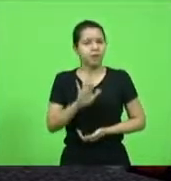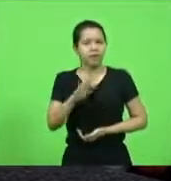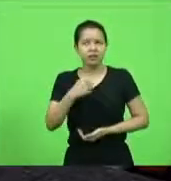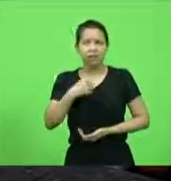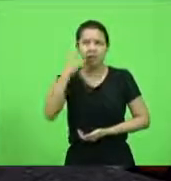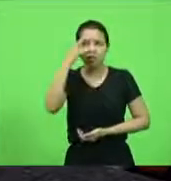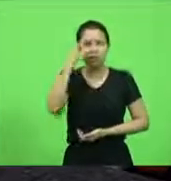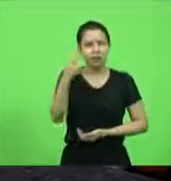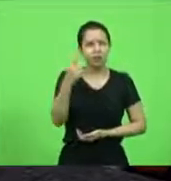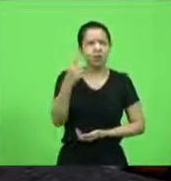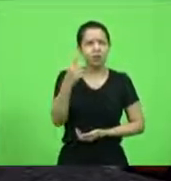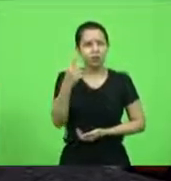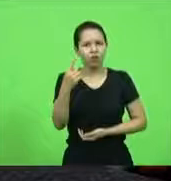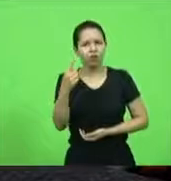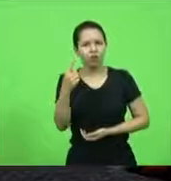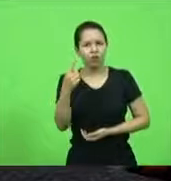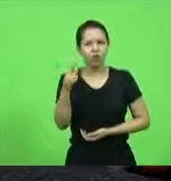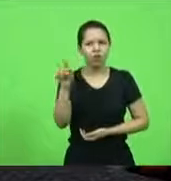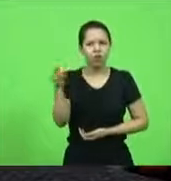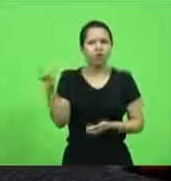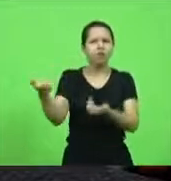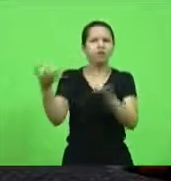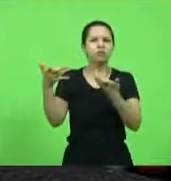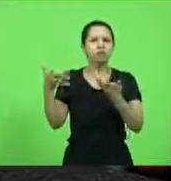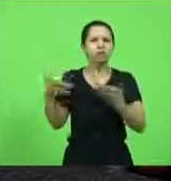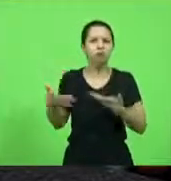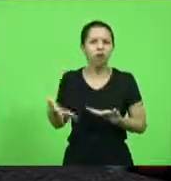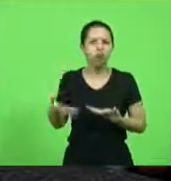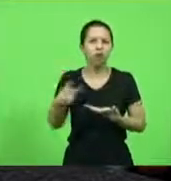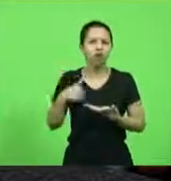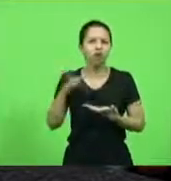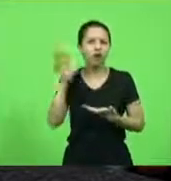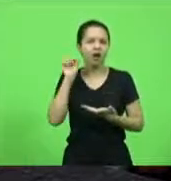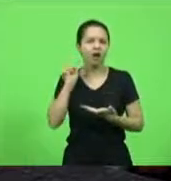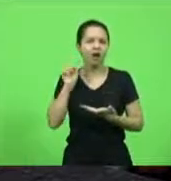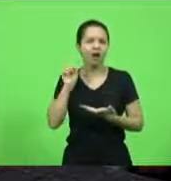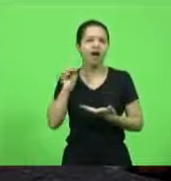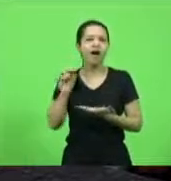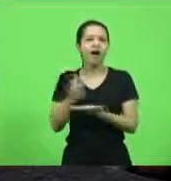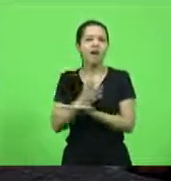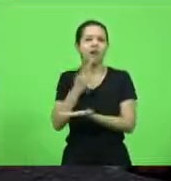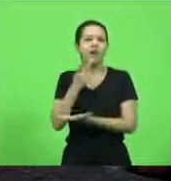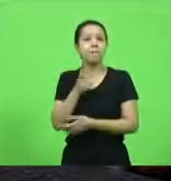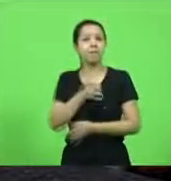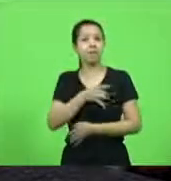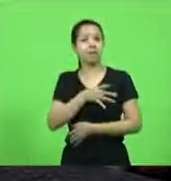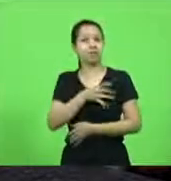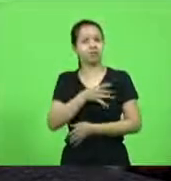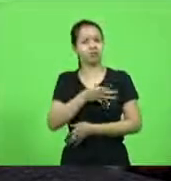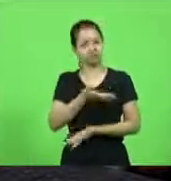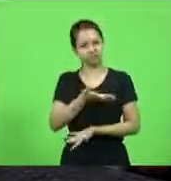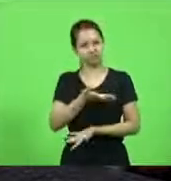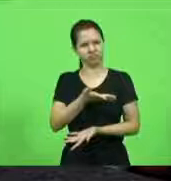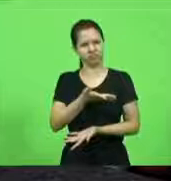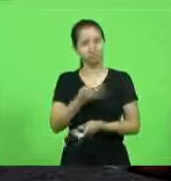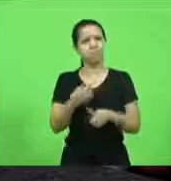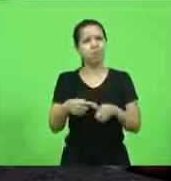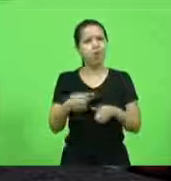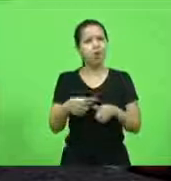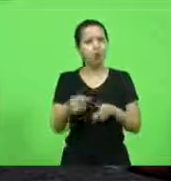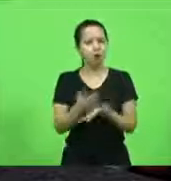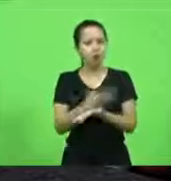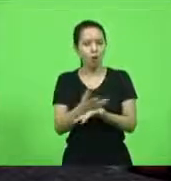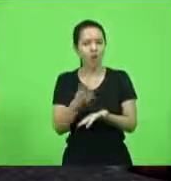e eu já ouvi isso também, é o medo. O medo, porque se fala tanto em